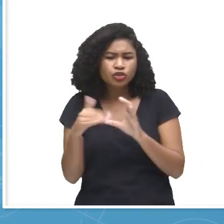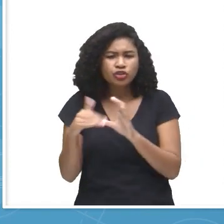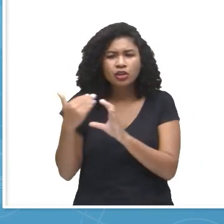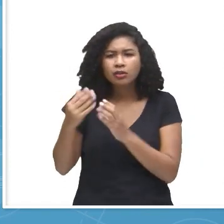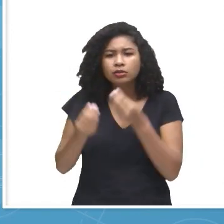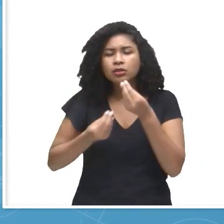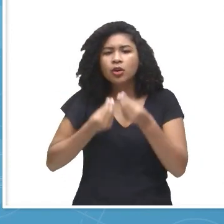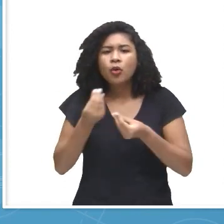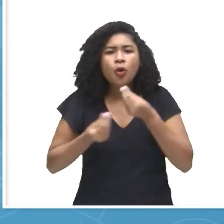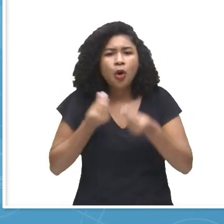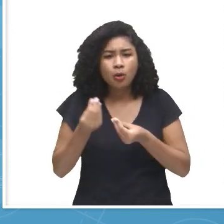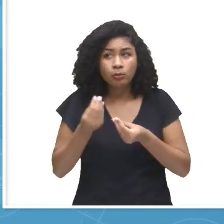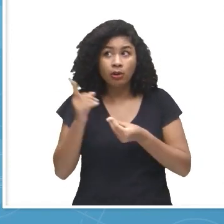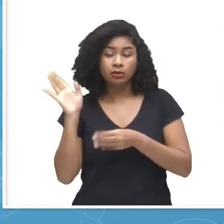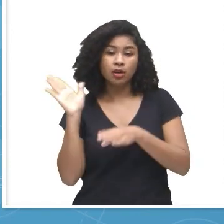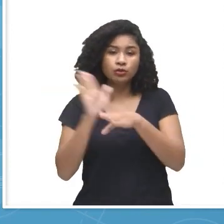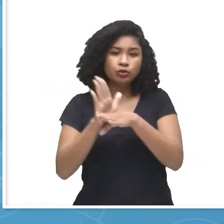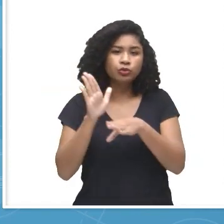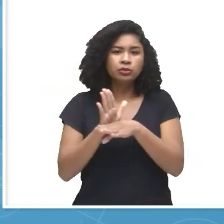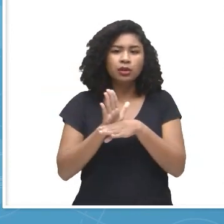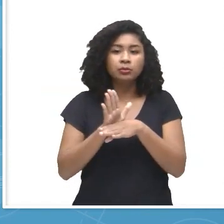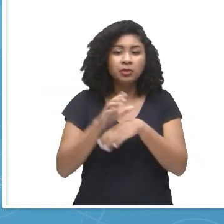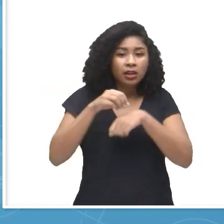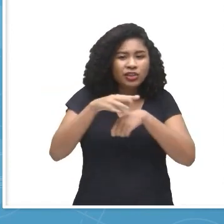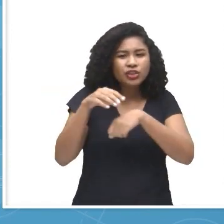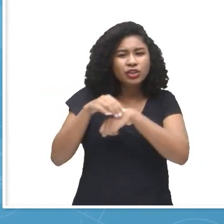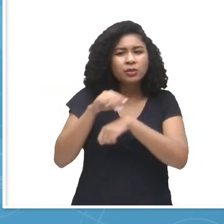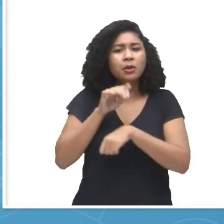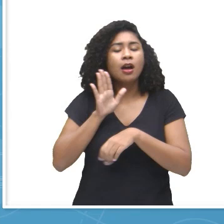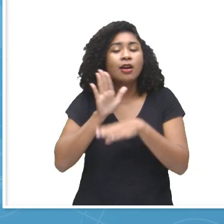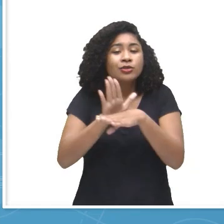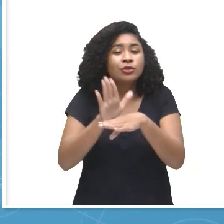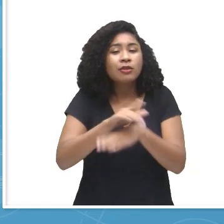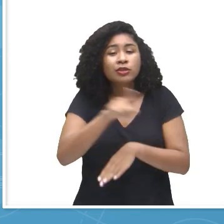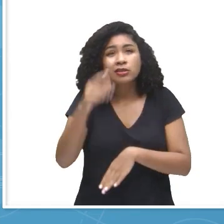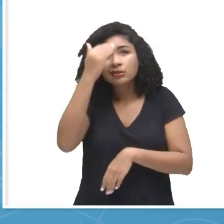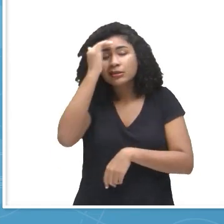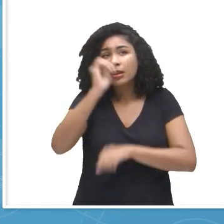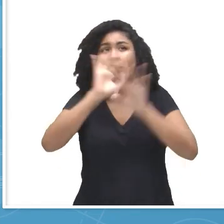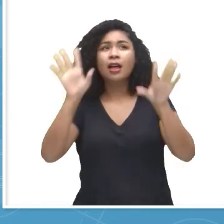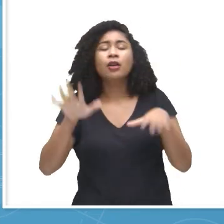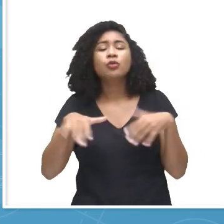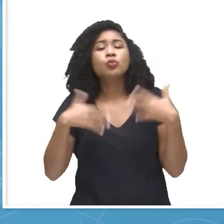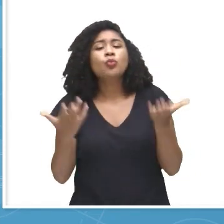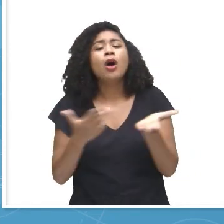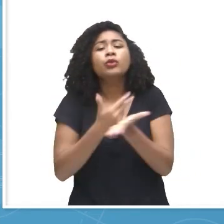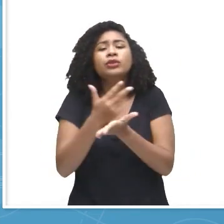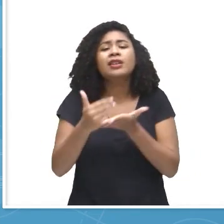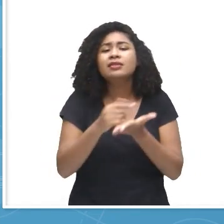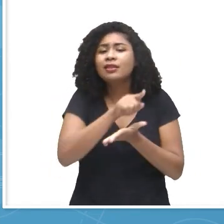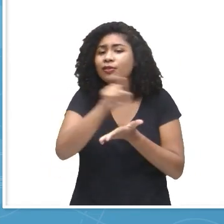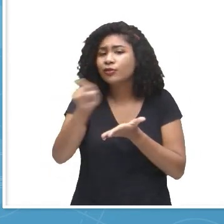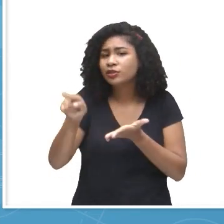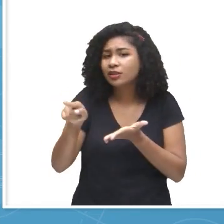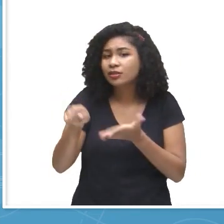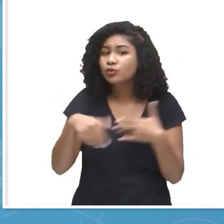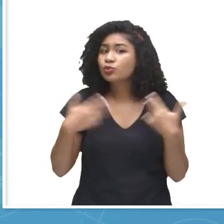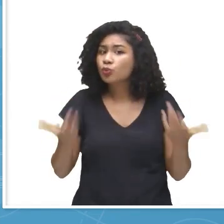desenho vocês podem fazer nesse cartaz, né? Então, olha só. A Maria Eduarda falou,